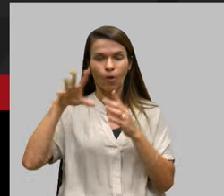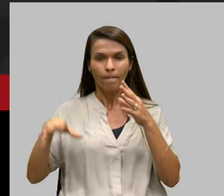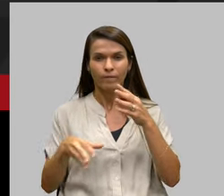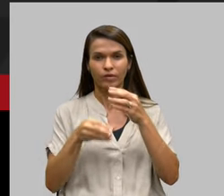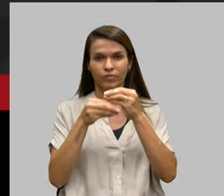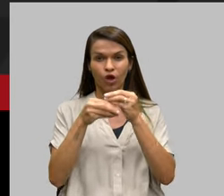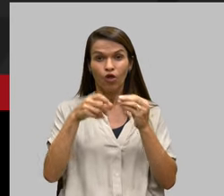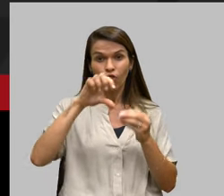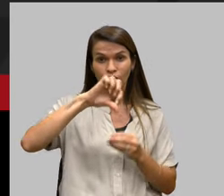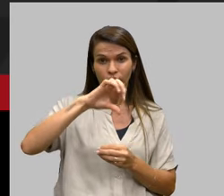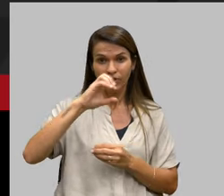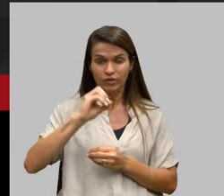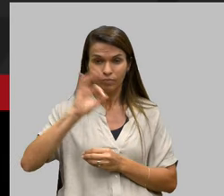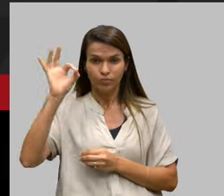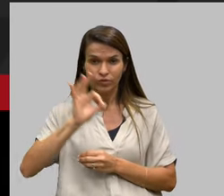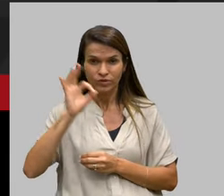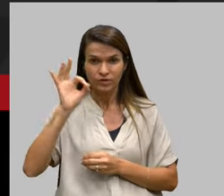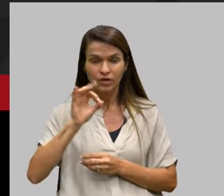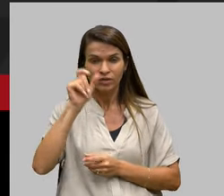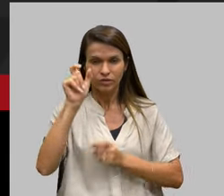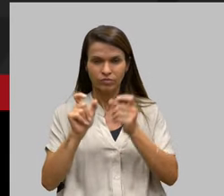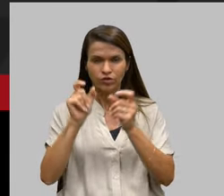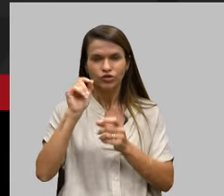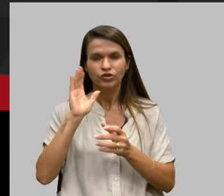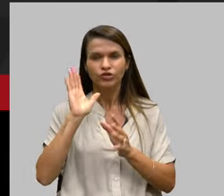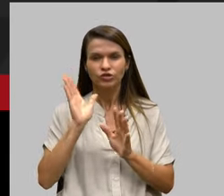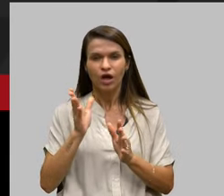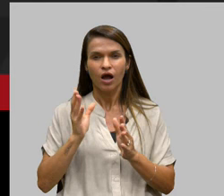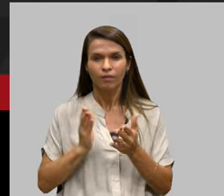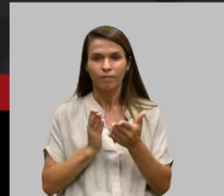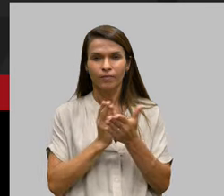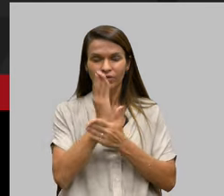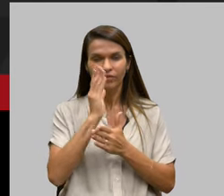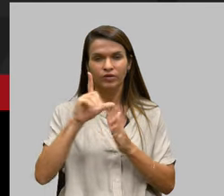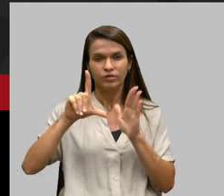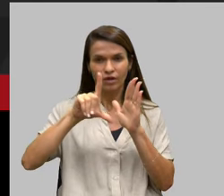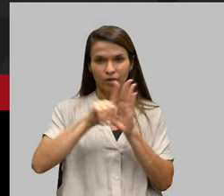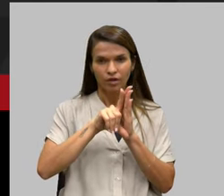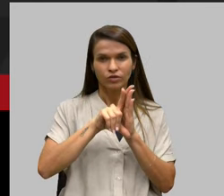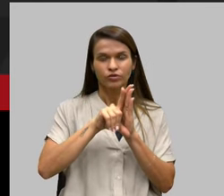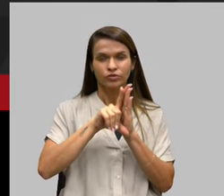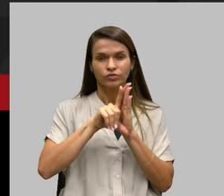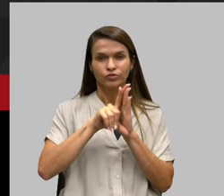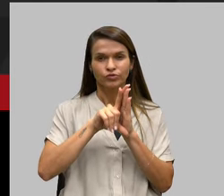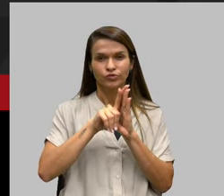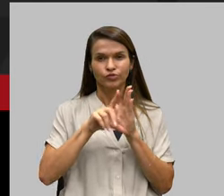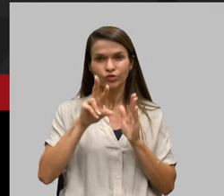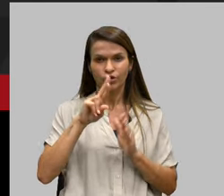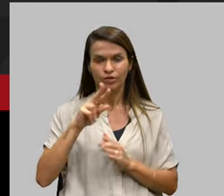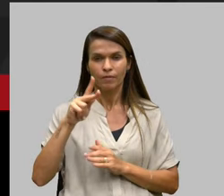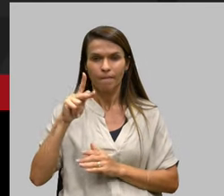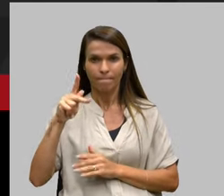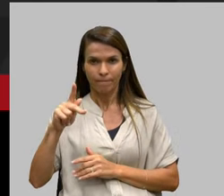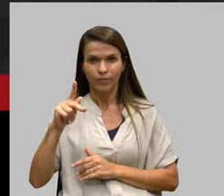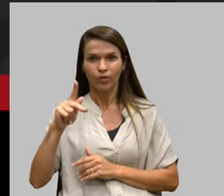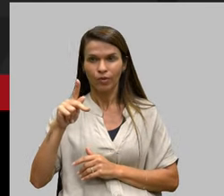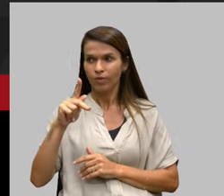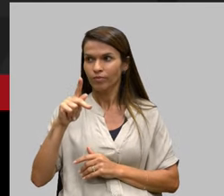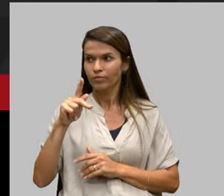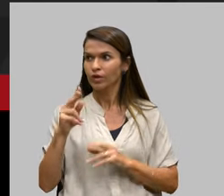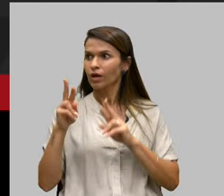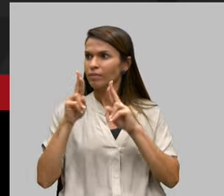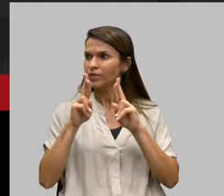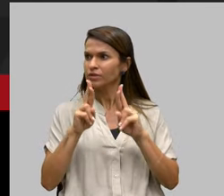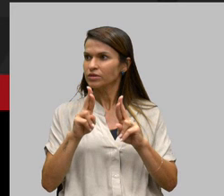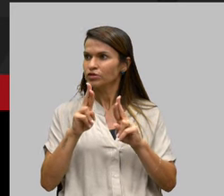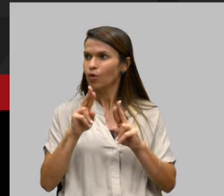entes federativos já aprovaram a lei de instituição dos regimes próprios esses entes representam quase aí